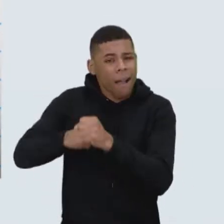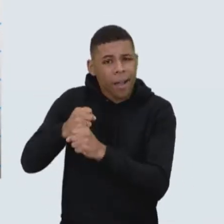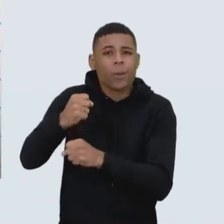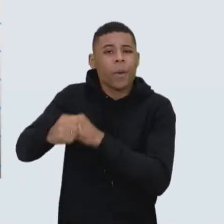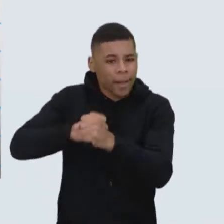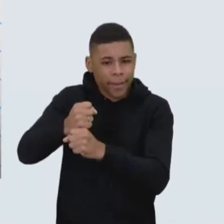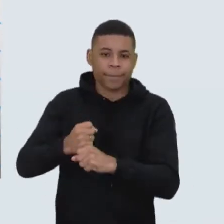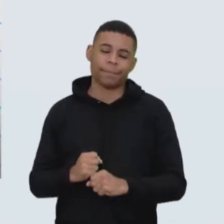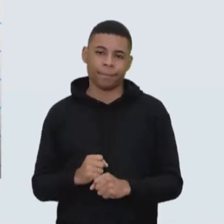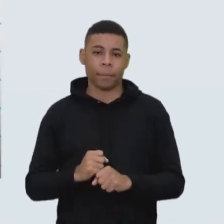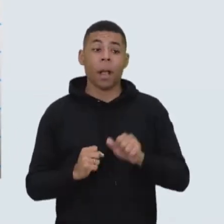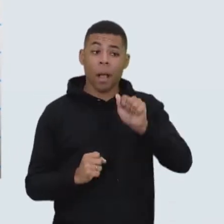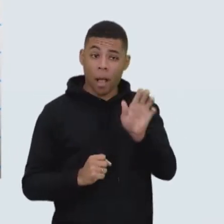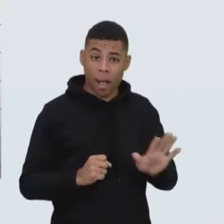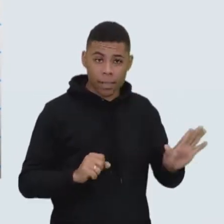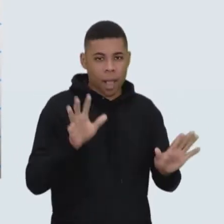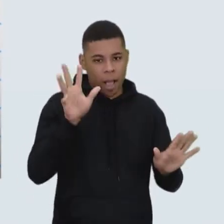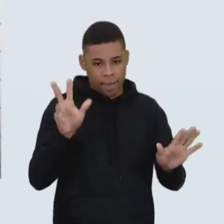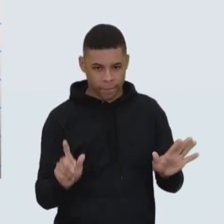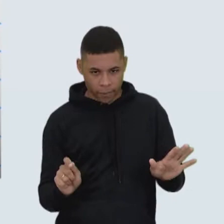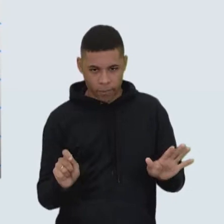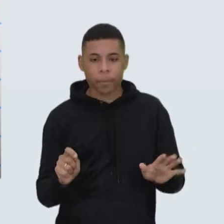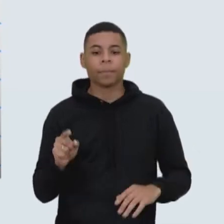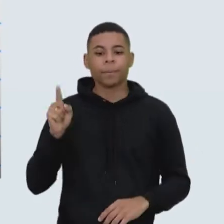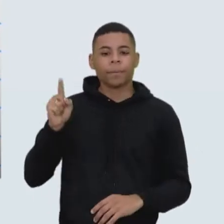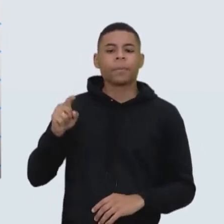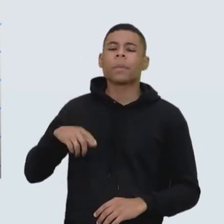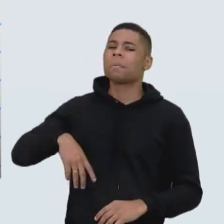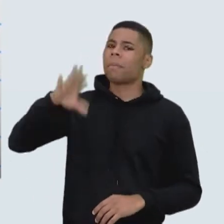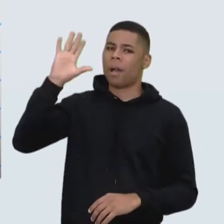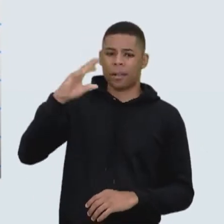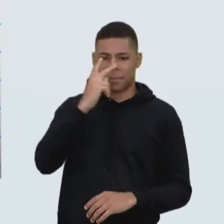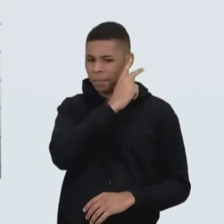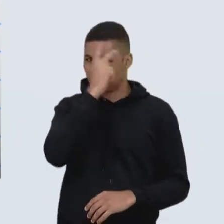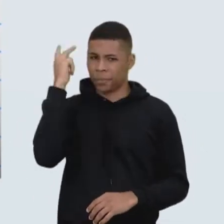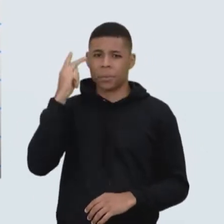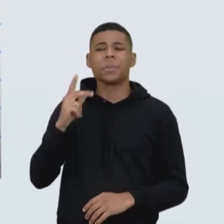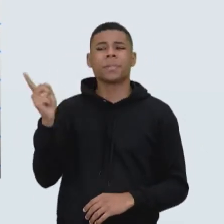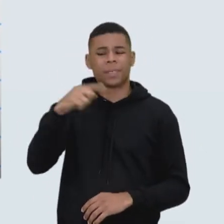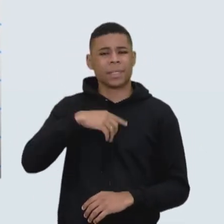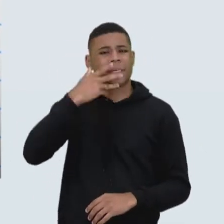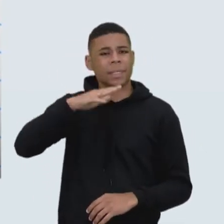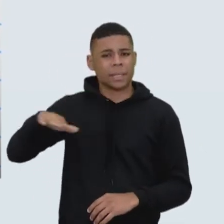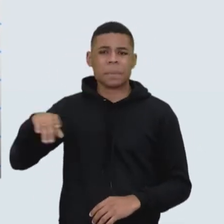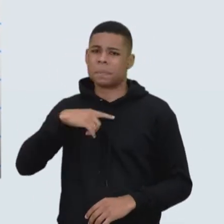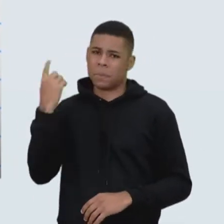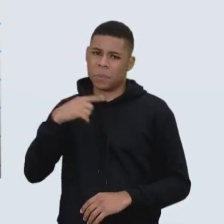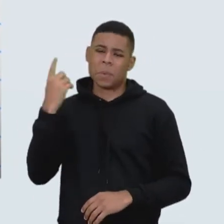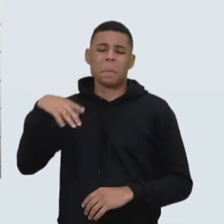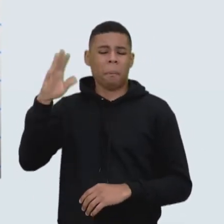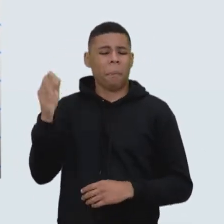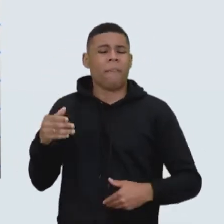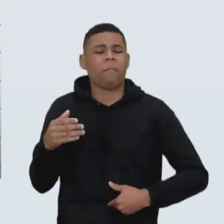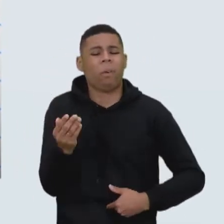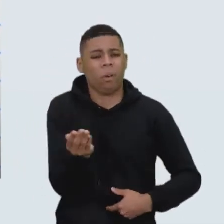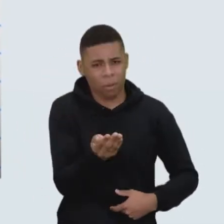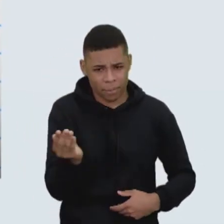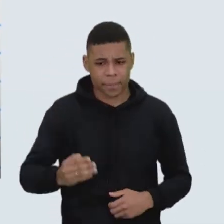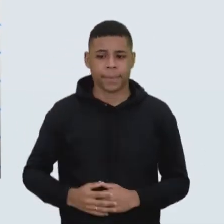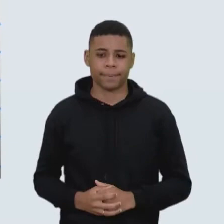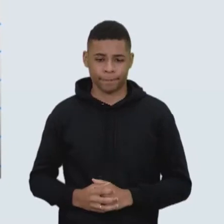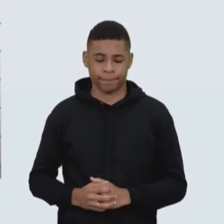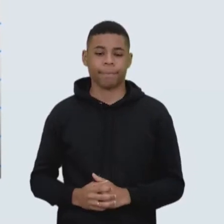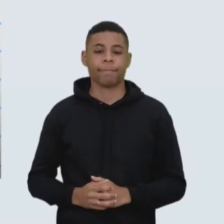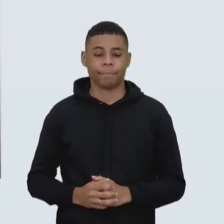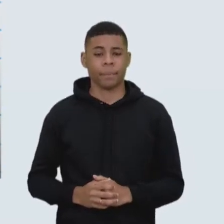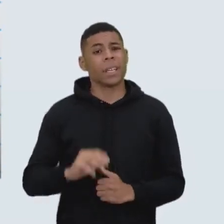Ásia e a África subsaariana são as regiões do mundo onde esse mal se faz mais presente. São dados alarmantes, não?